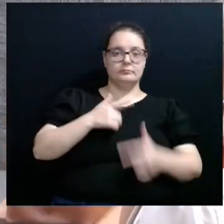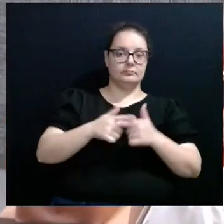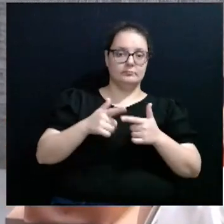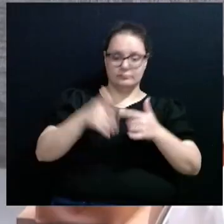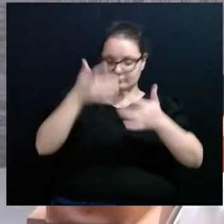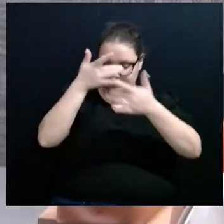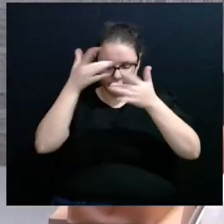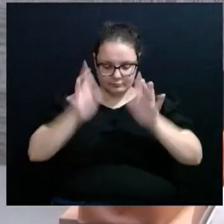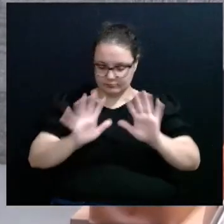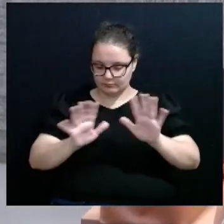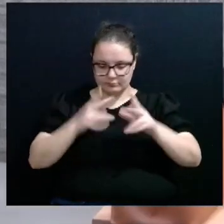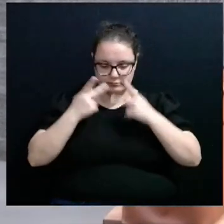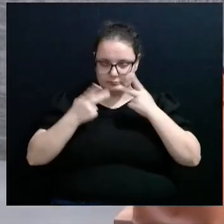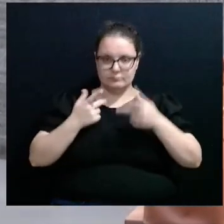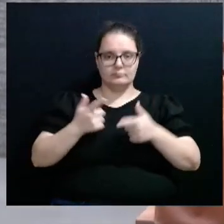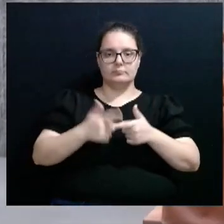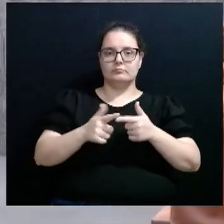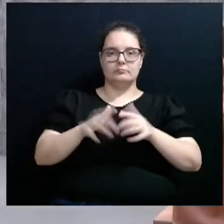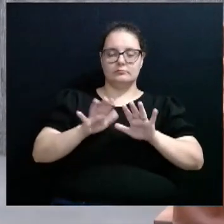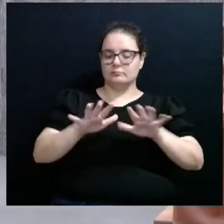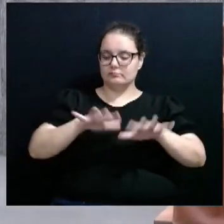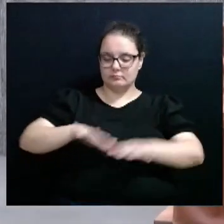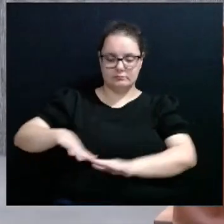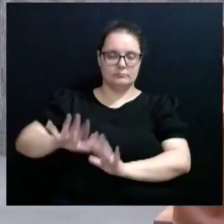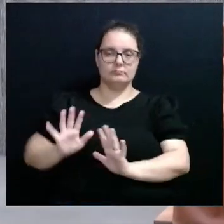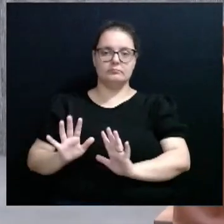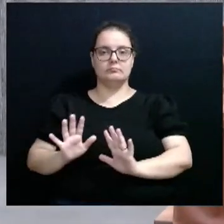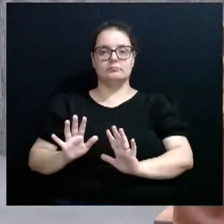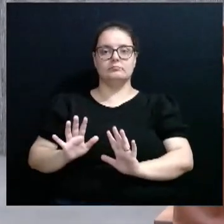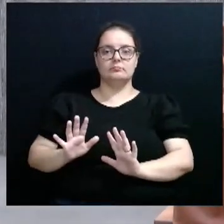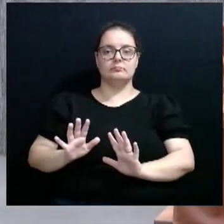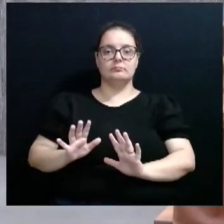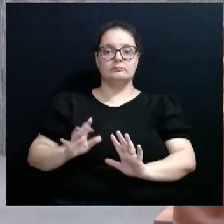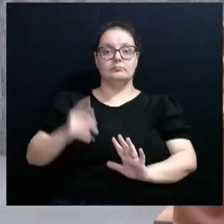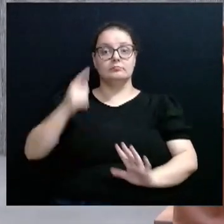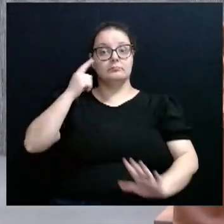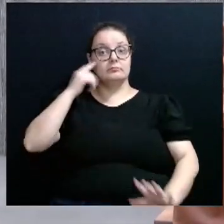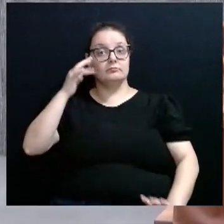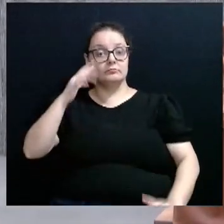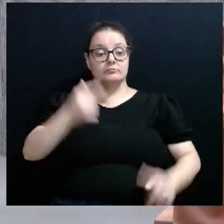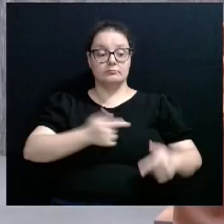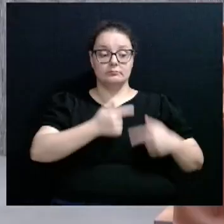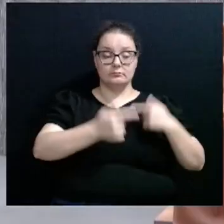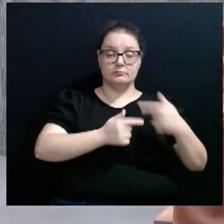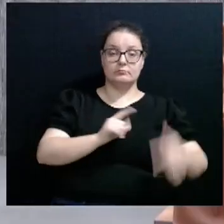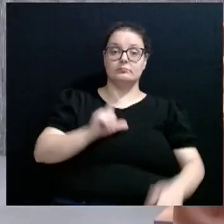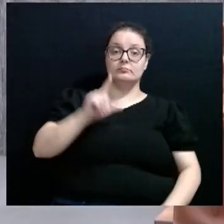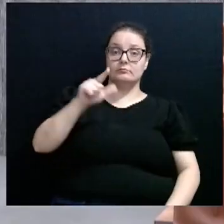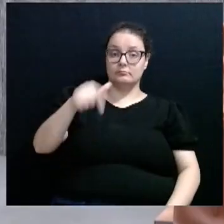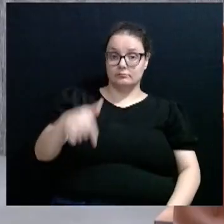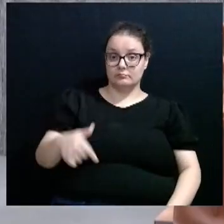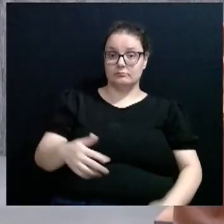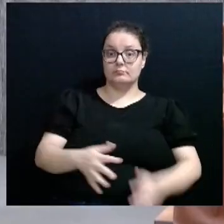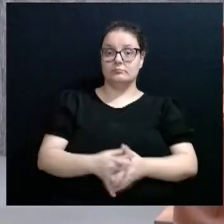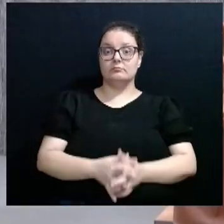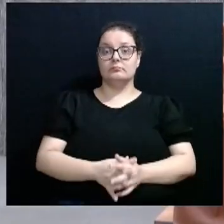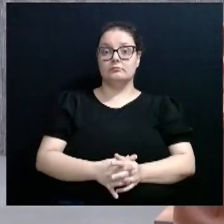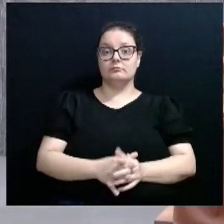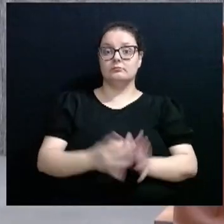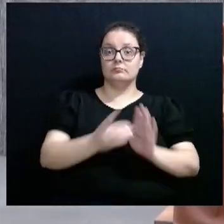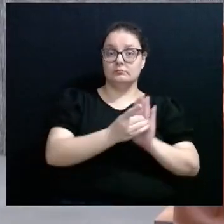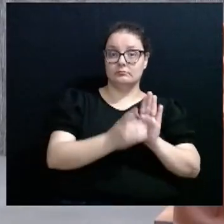meus problemas. Inclusive, se a gente pensar na geração das pessoas que nasceram na década de 50,